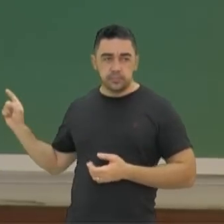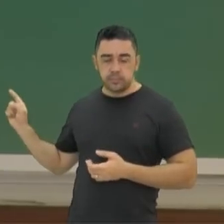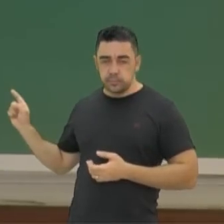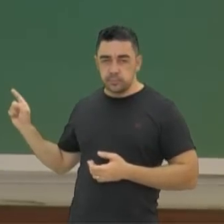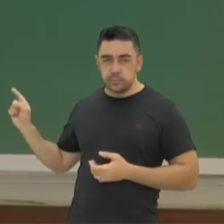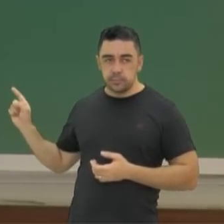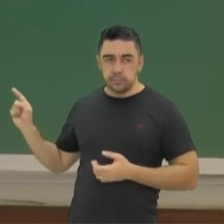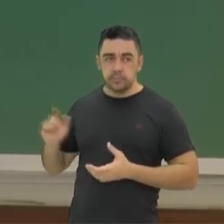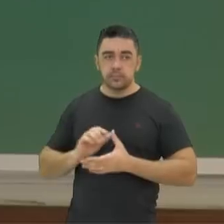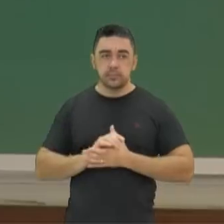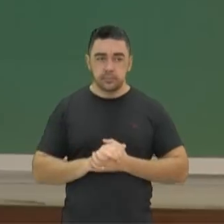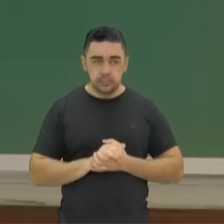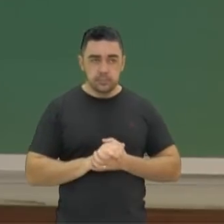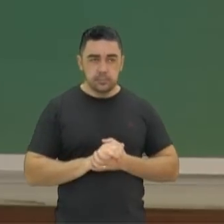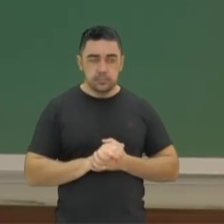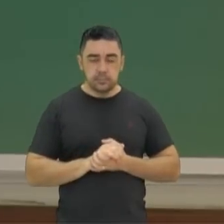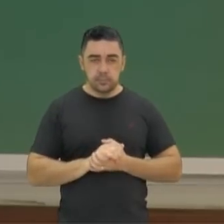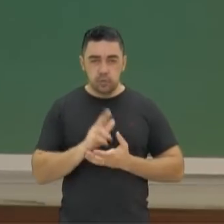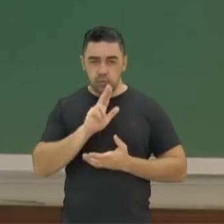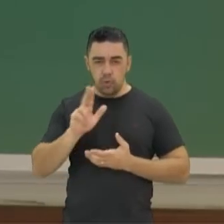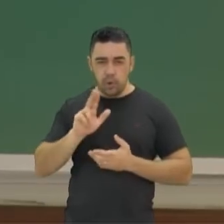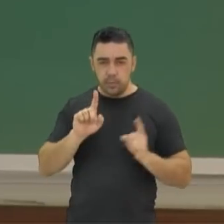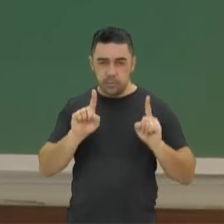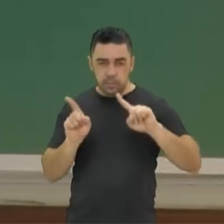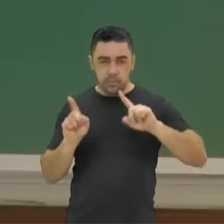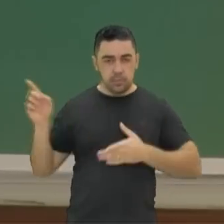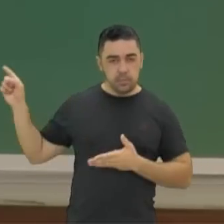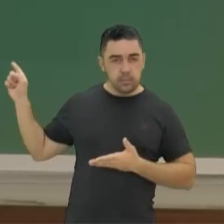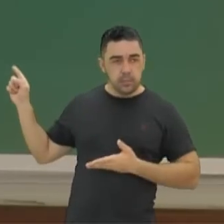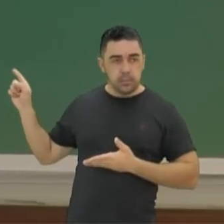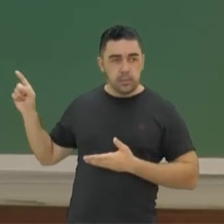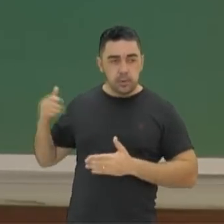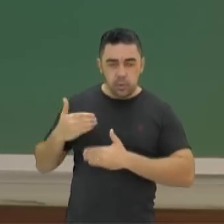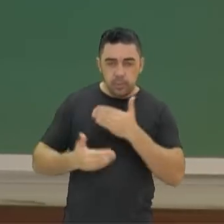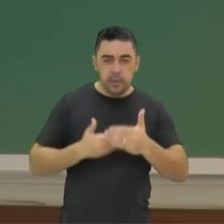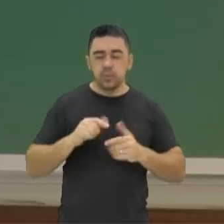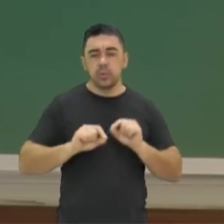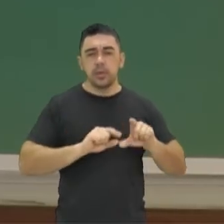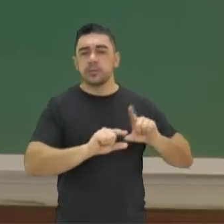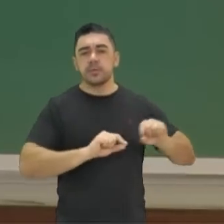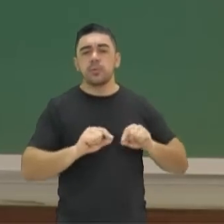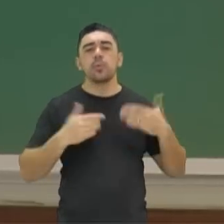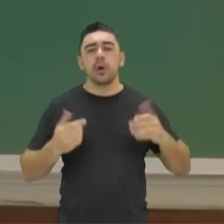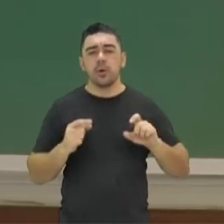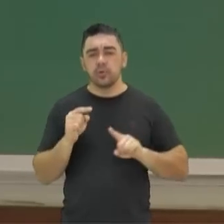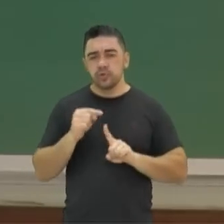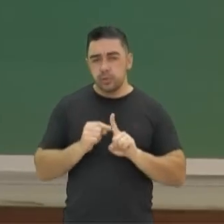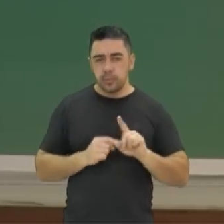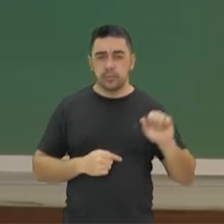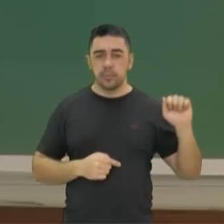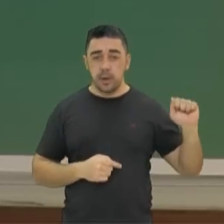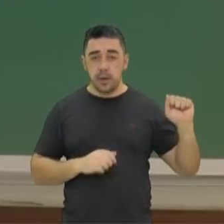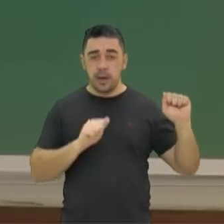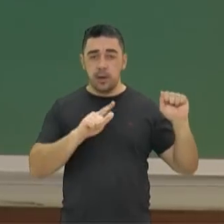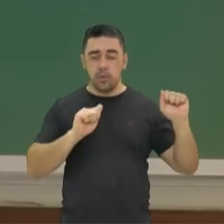Sahelanthropus tadensis, acho que é assim que fala, dando início a um processo de especiação de qual tipo?